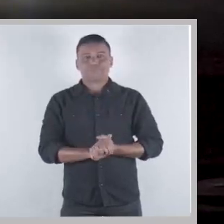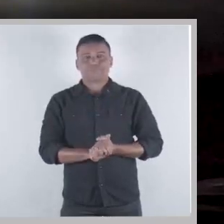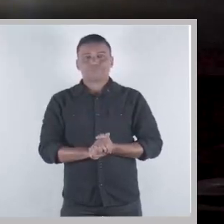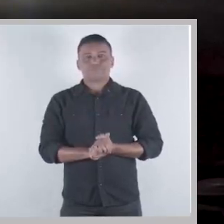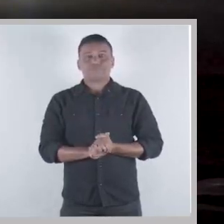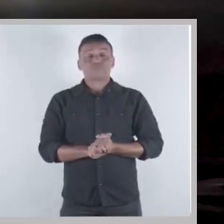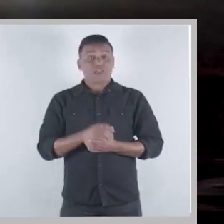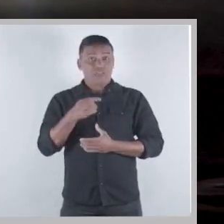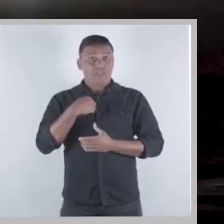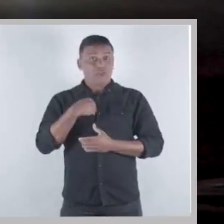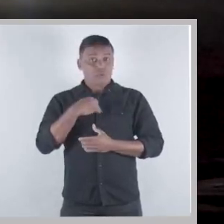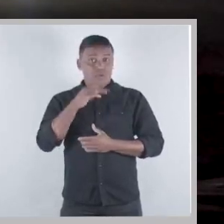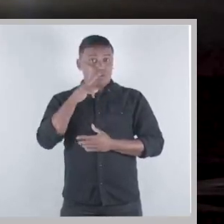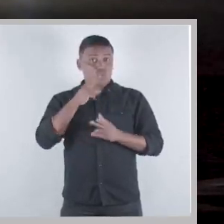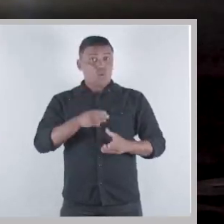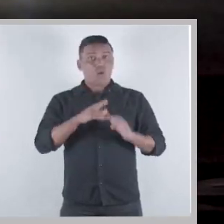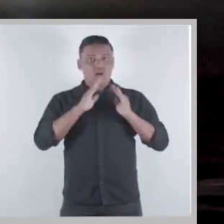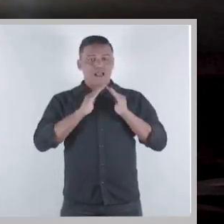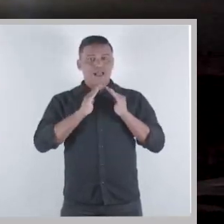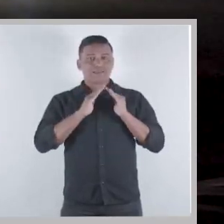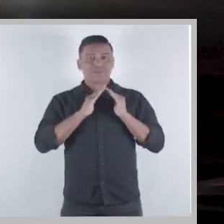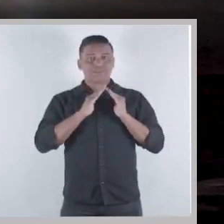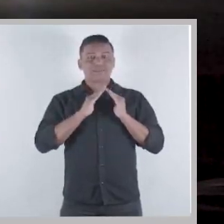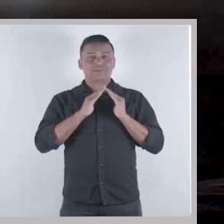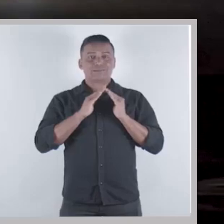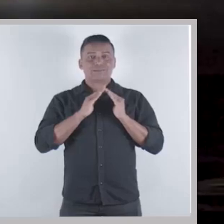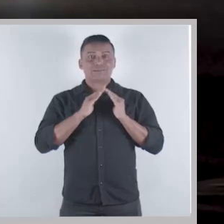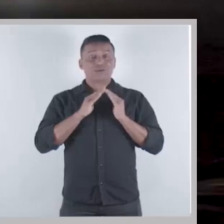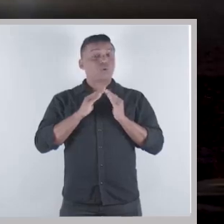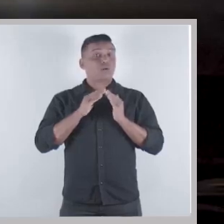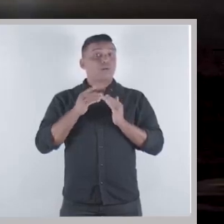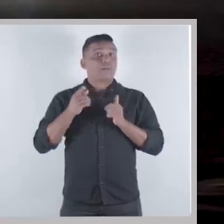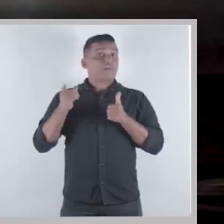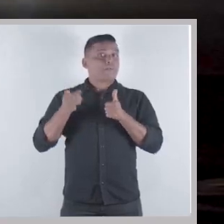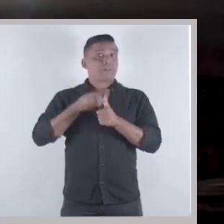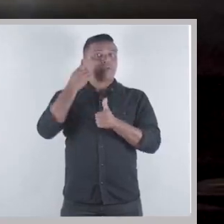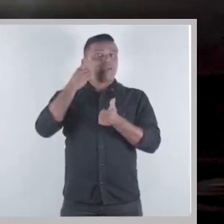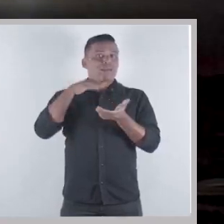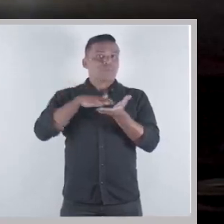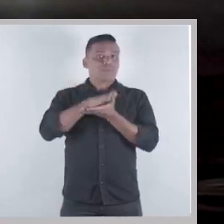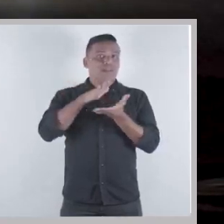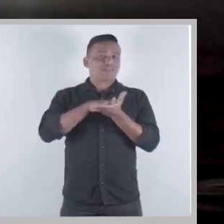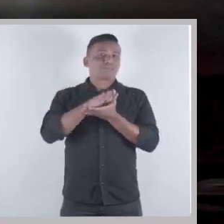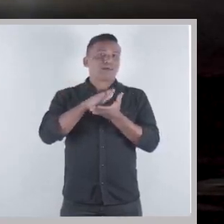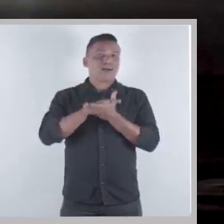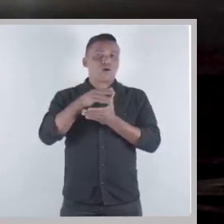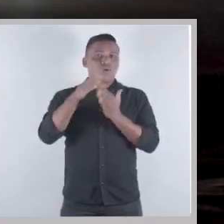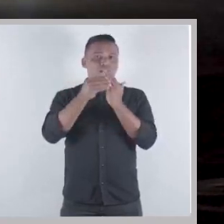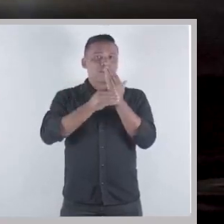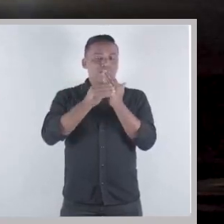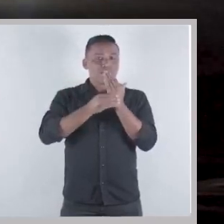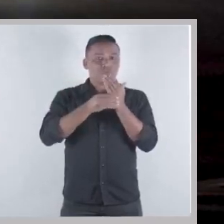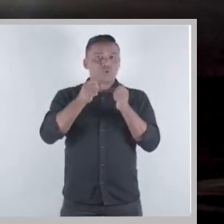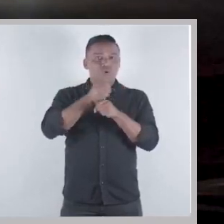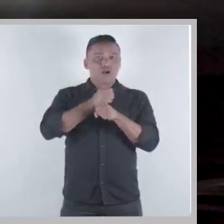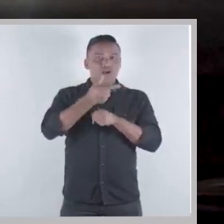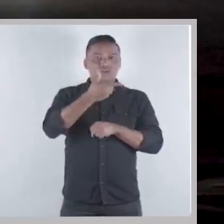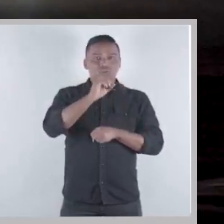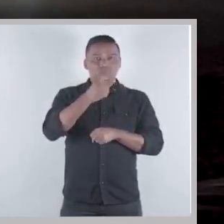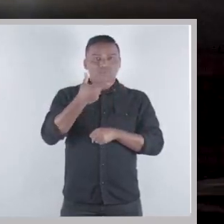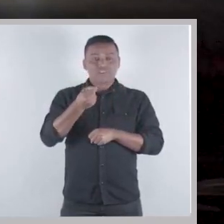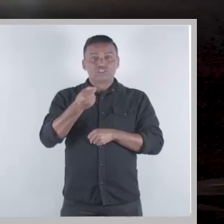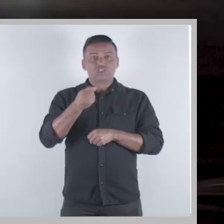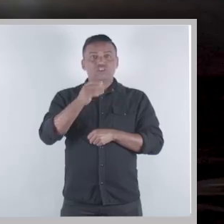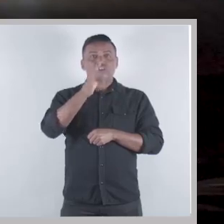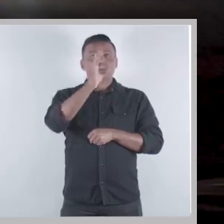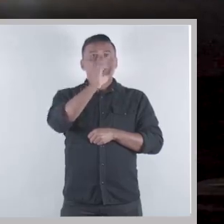Se eu fosse uma casa, é a primeira edição, publicada aqui em Belo Horizonte, em 2020, pela Tuia. Esse é